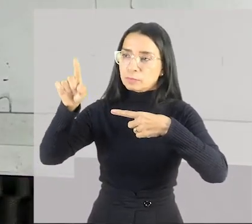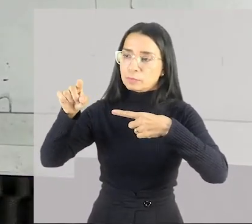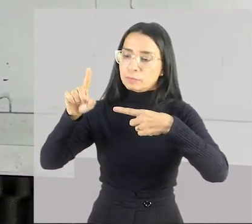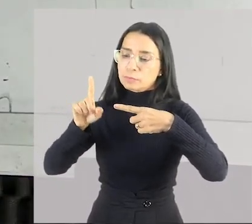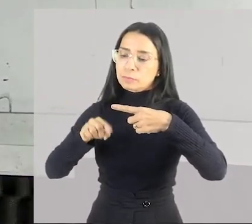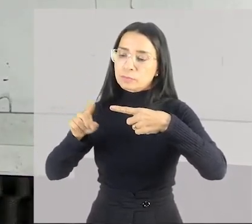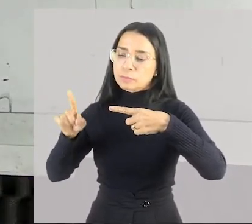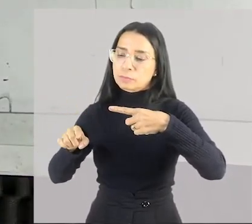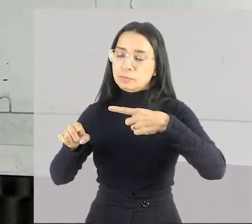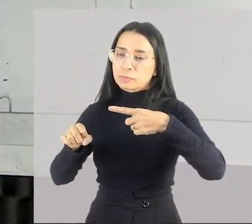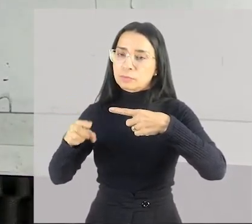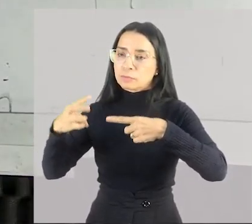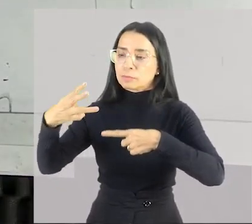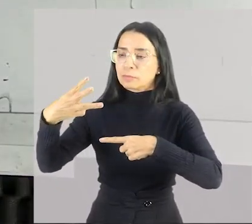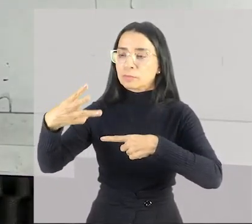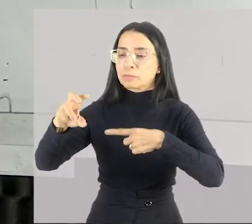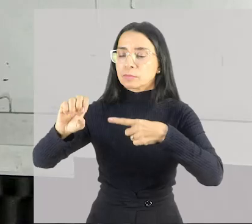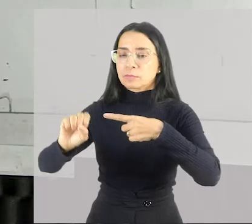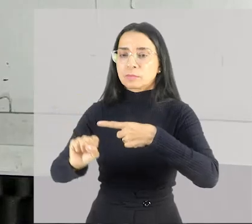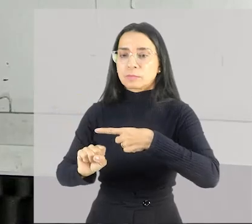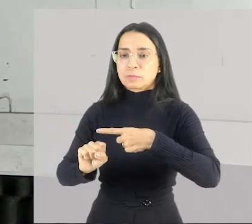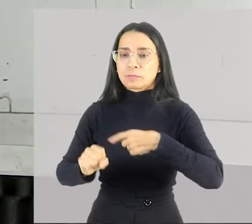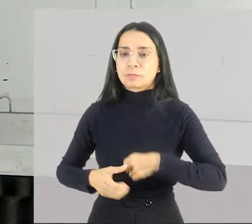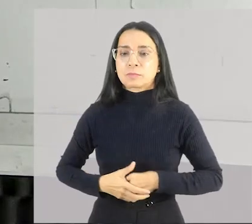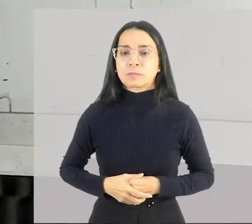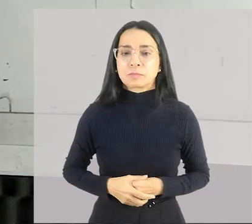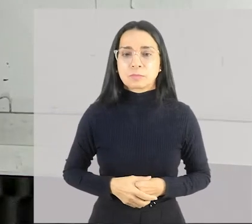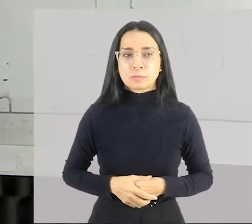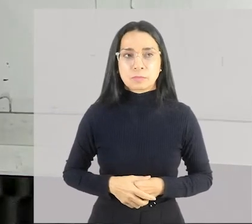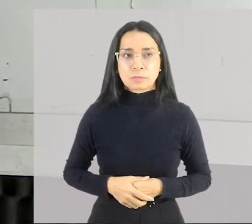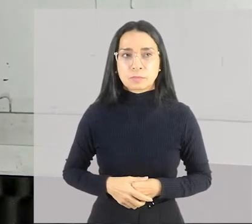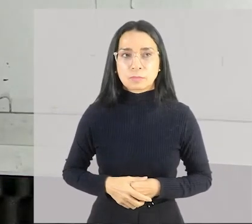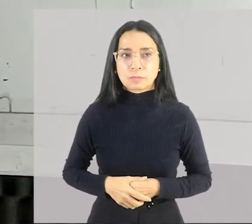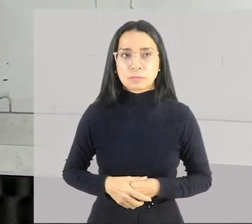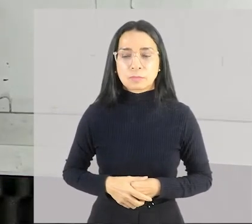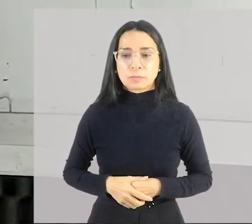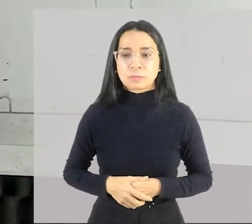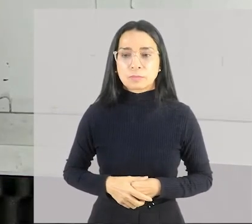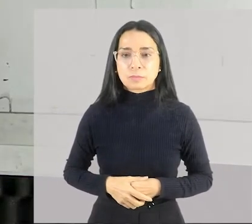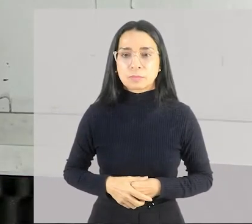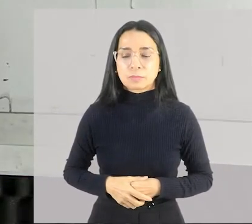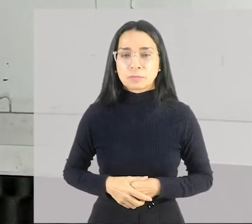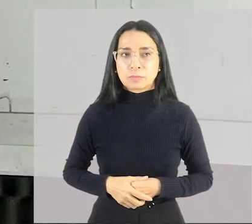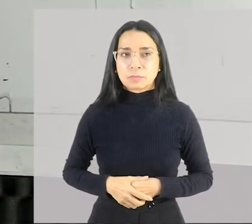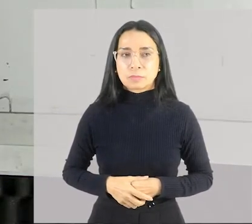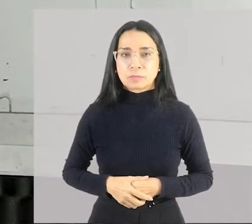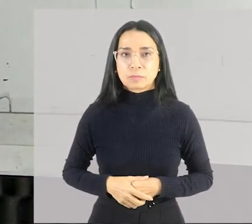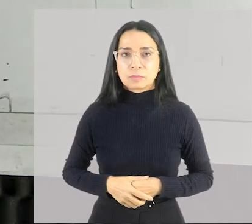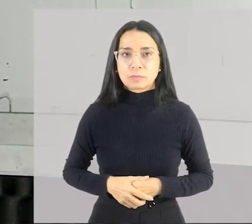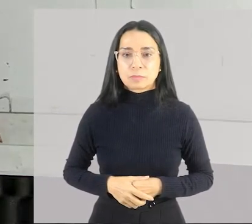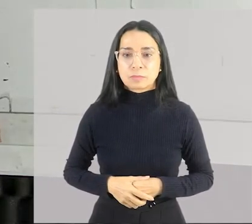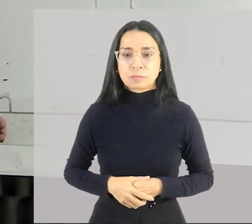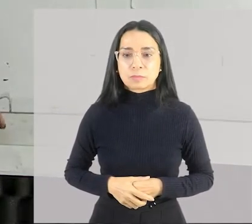cortando aqui eu tenho aí 3 para 8